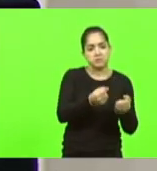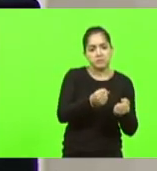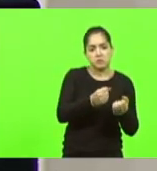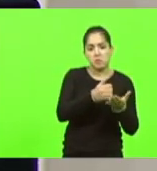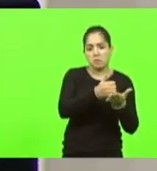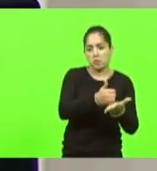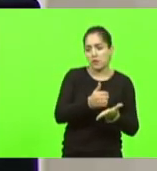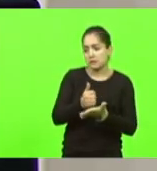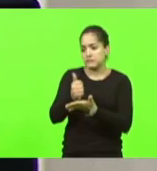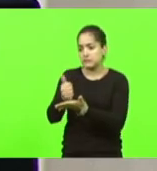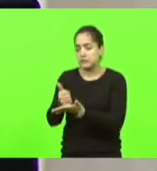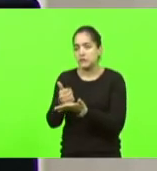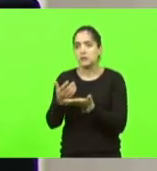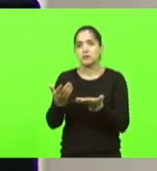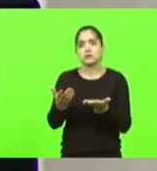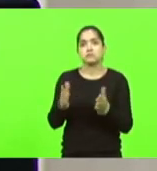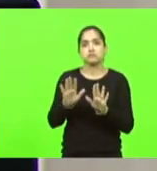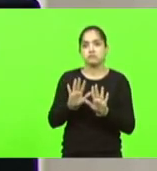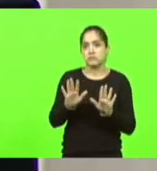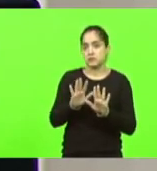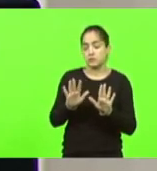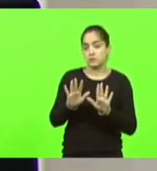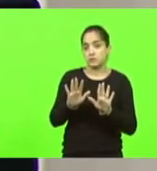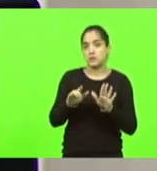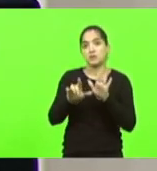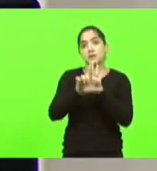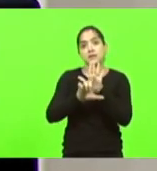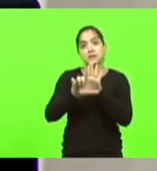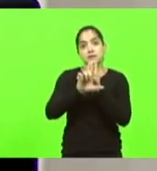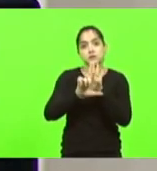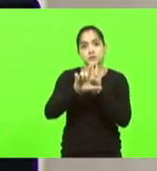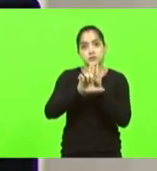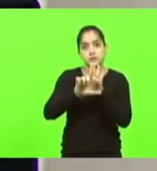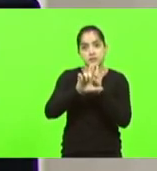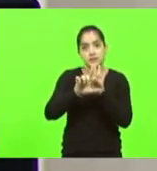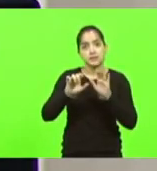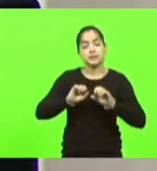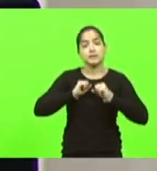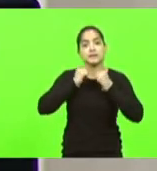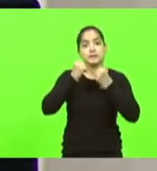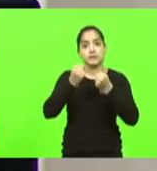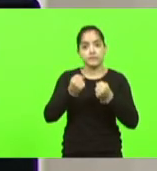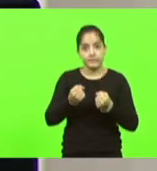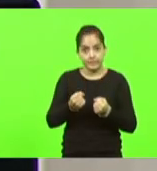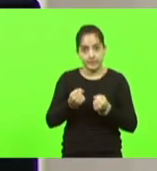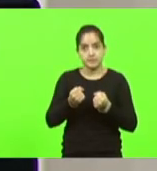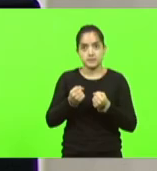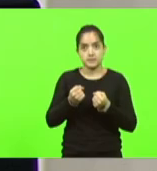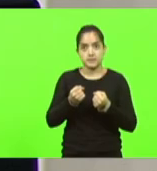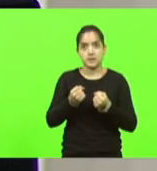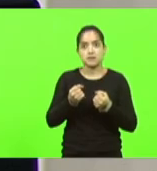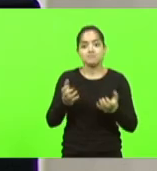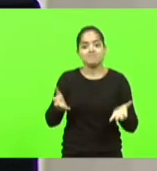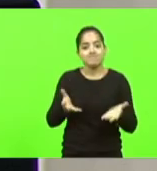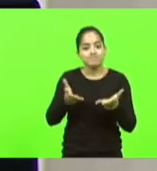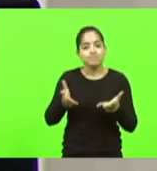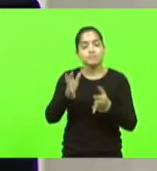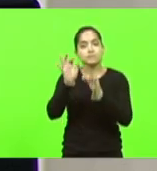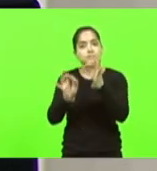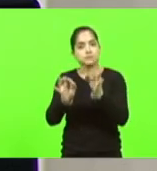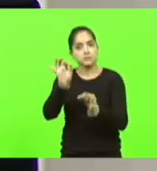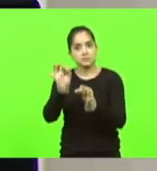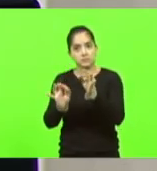ou daquele e faz estamos aqui legislando em defesa da promoção da Justiça